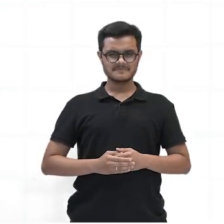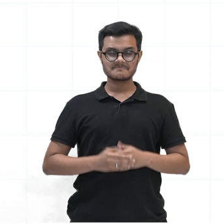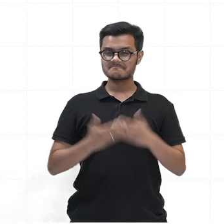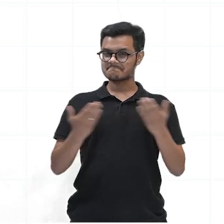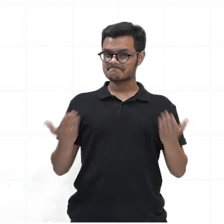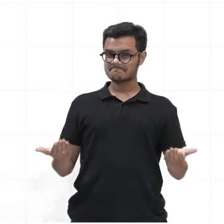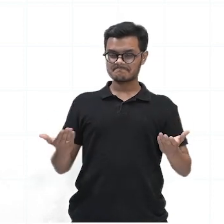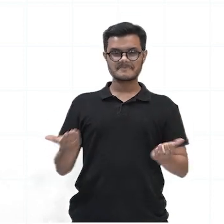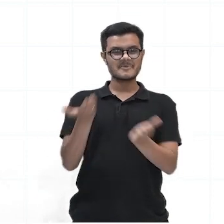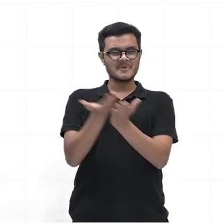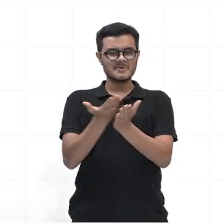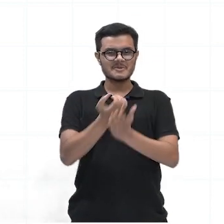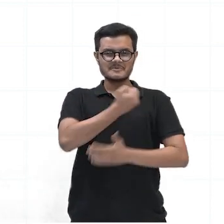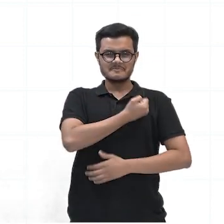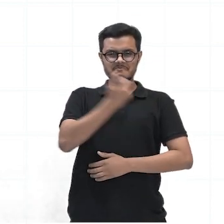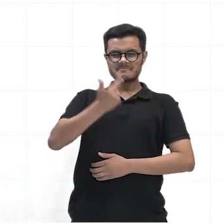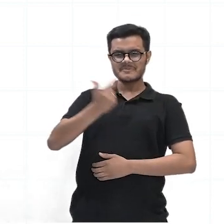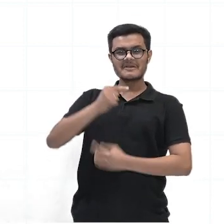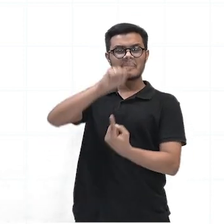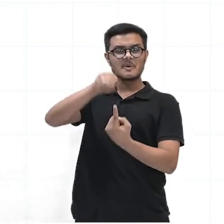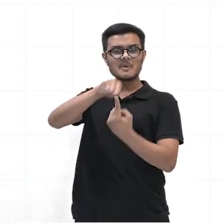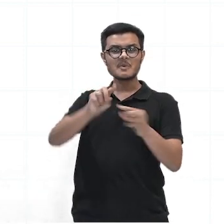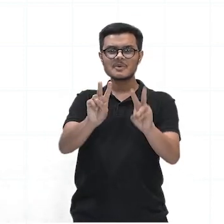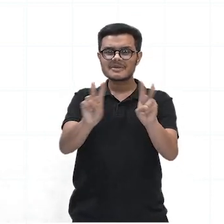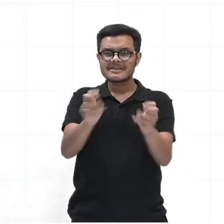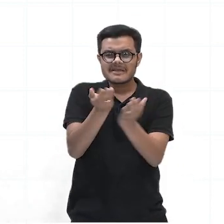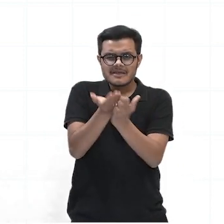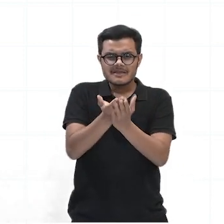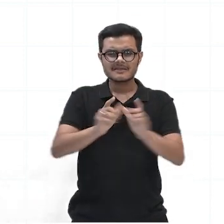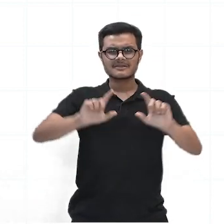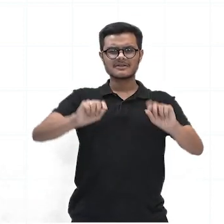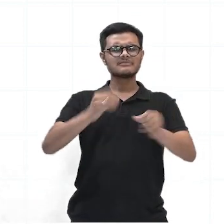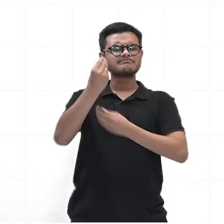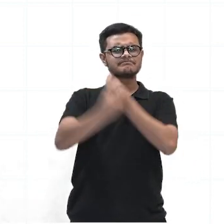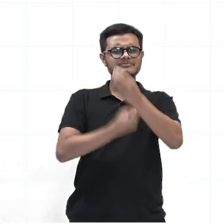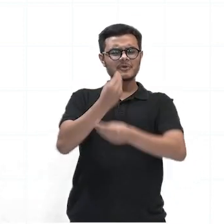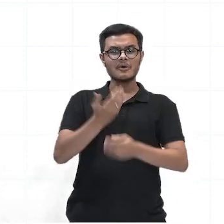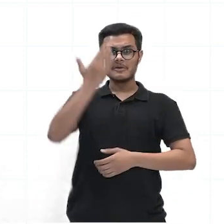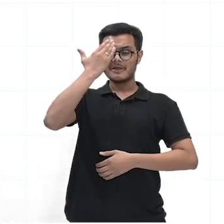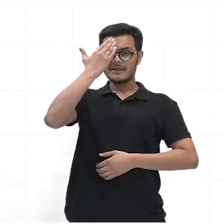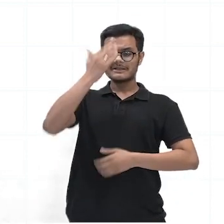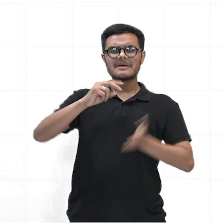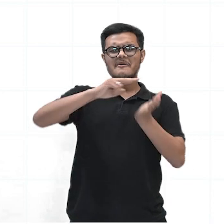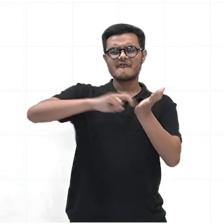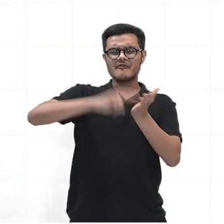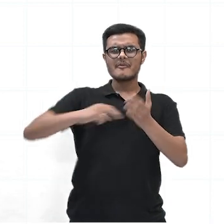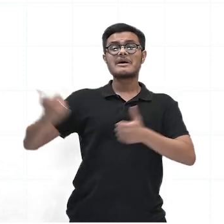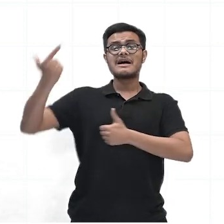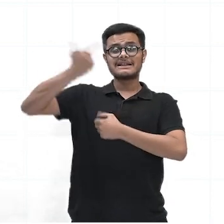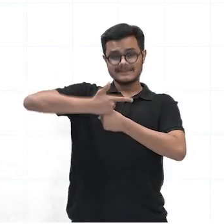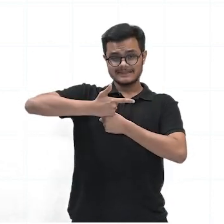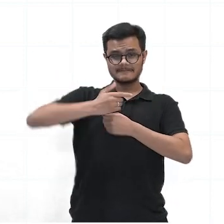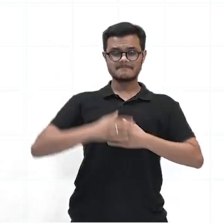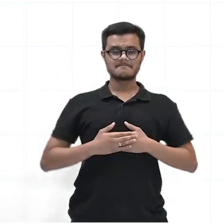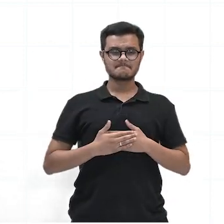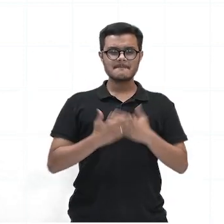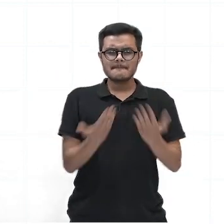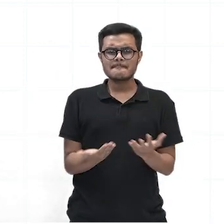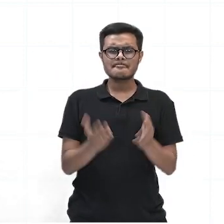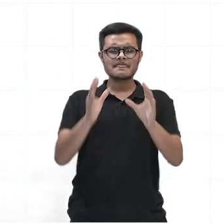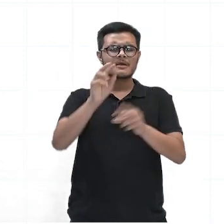Então, na nossa aula 2, o objeto de conhecimento é construção de repertório lexical. O detalhamento é